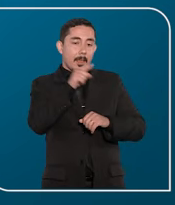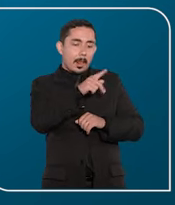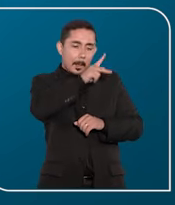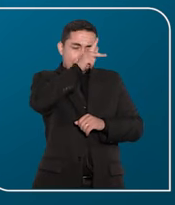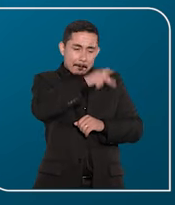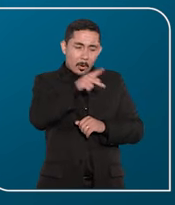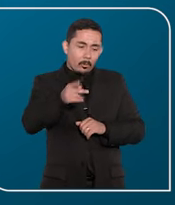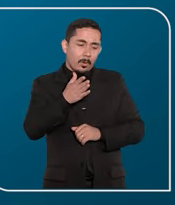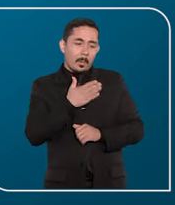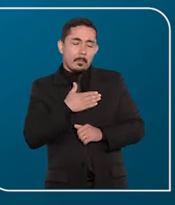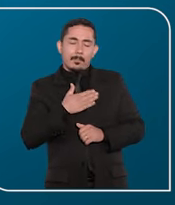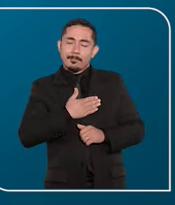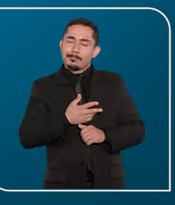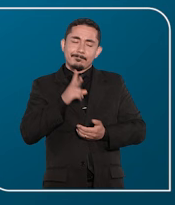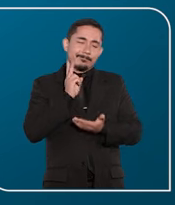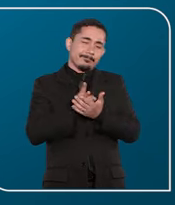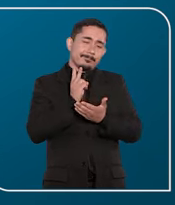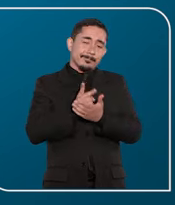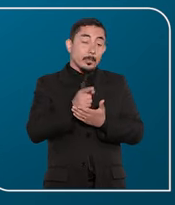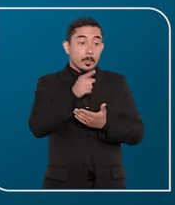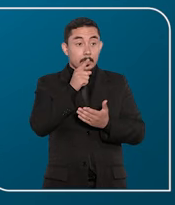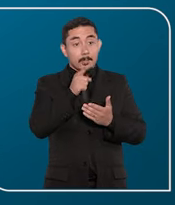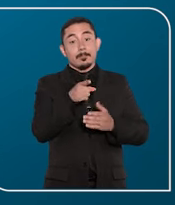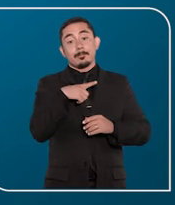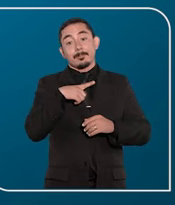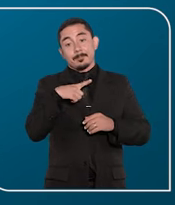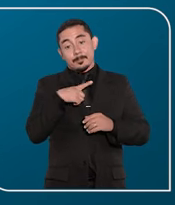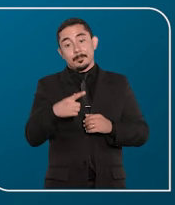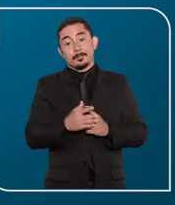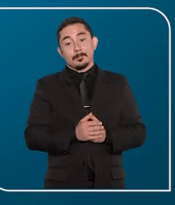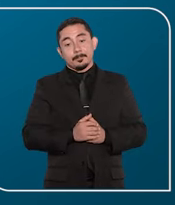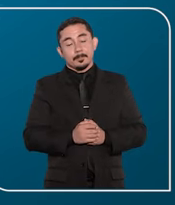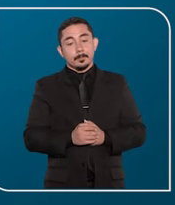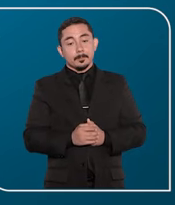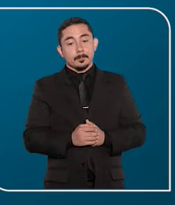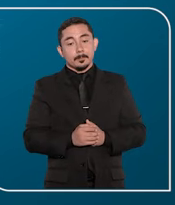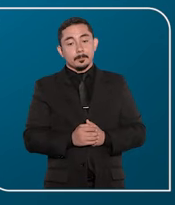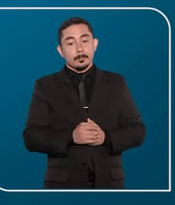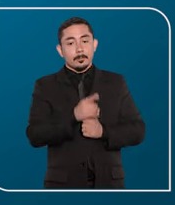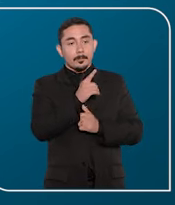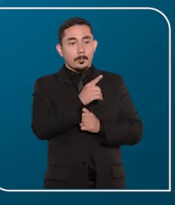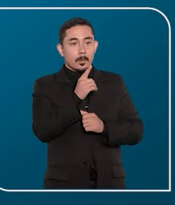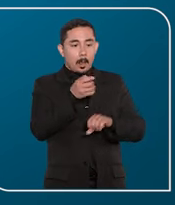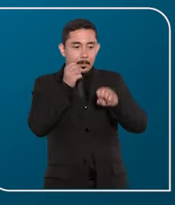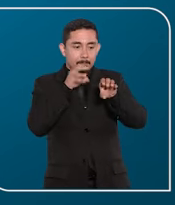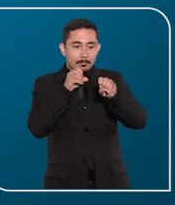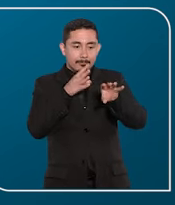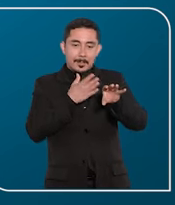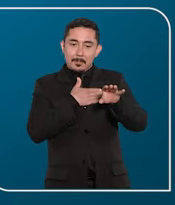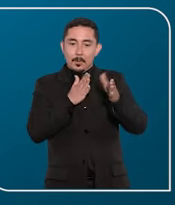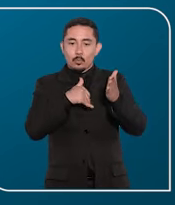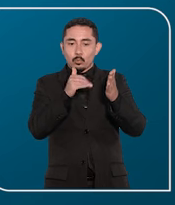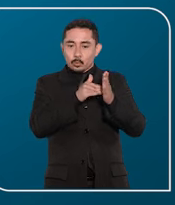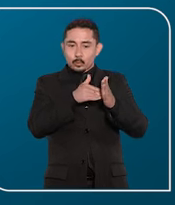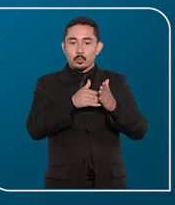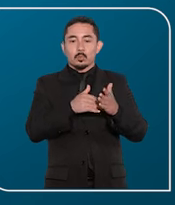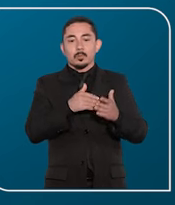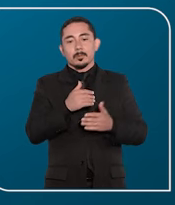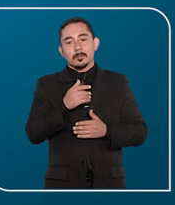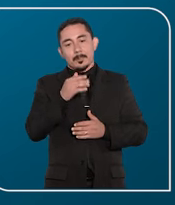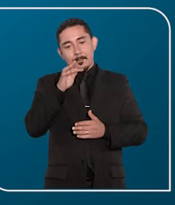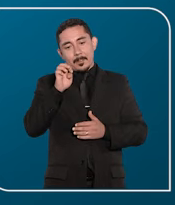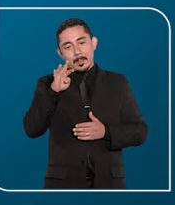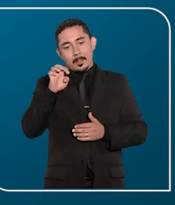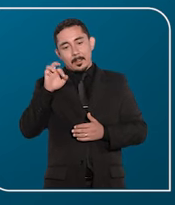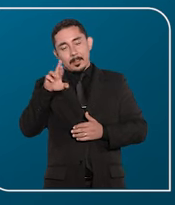professor, e ainda assim sempre será, né, meu mentor aqui, professor Leonardo Fetter. Muito obrigado, Fetter, por estar